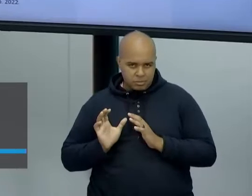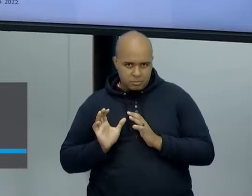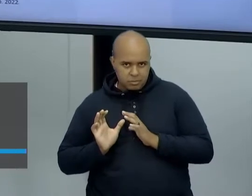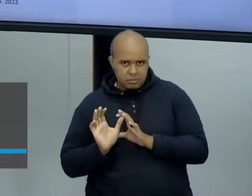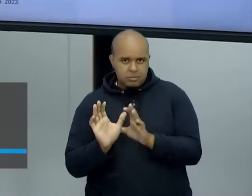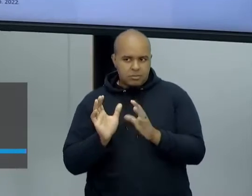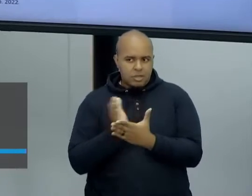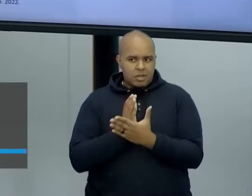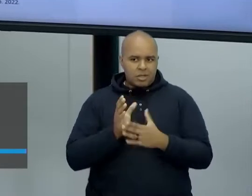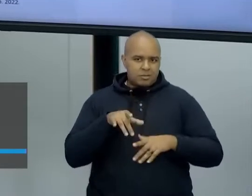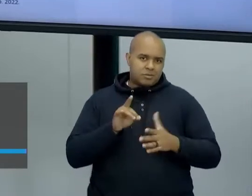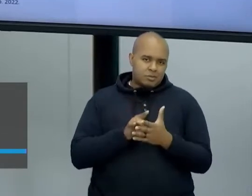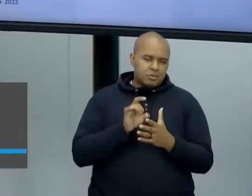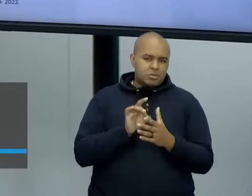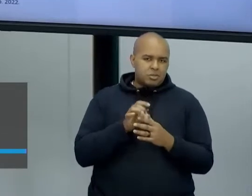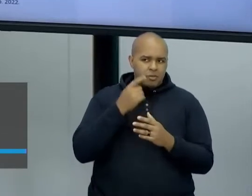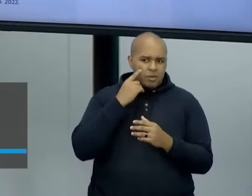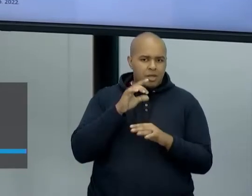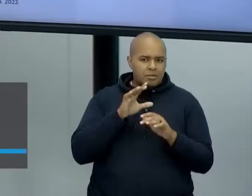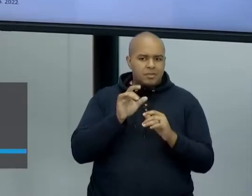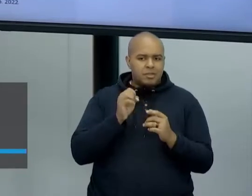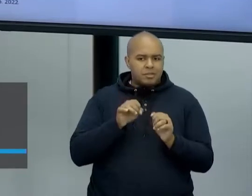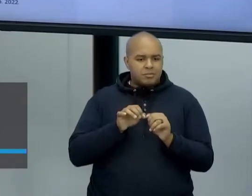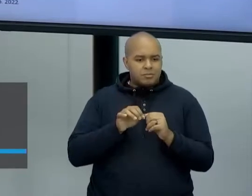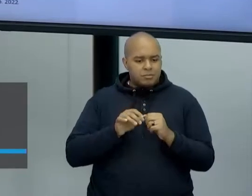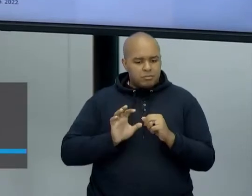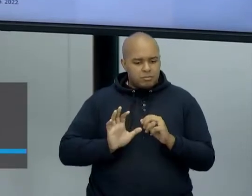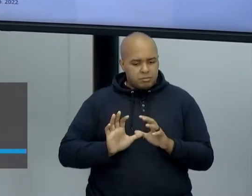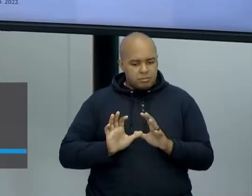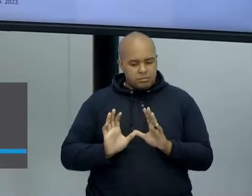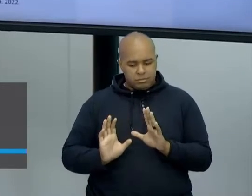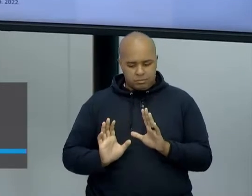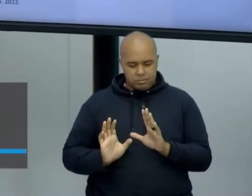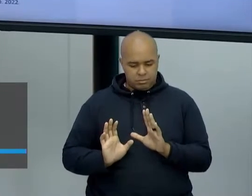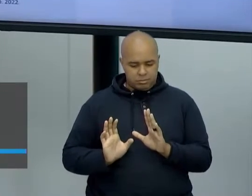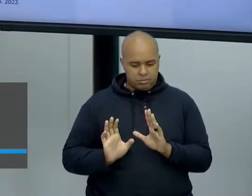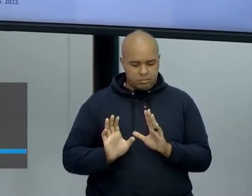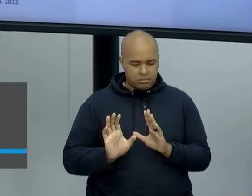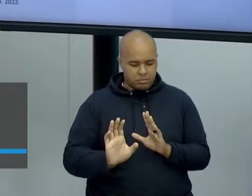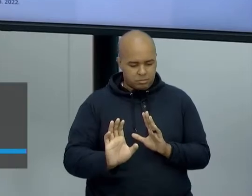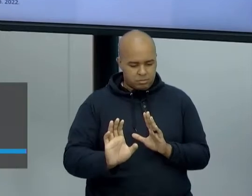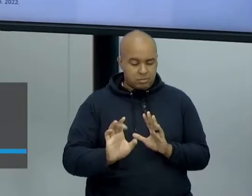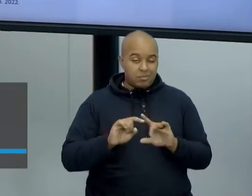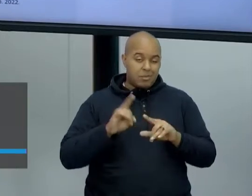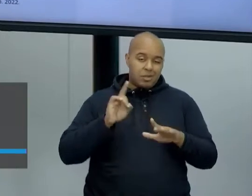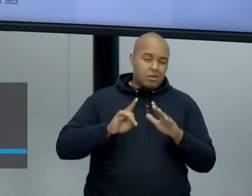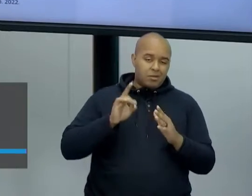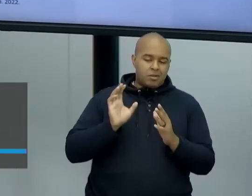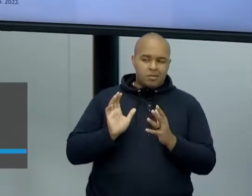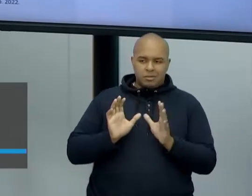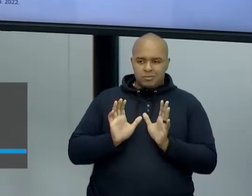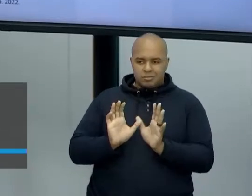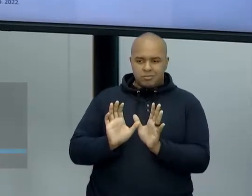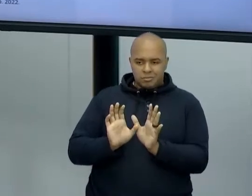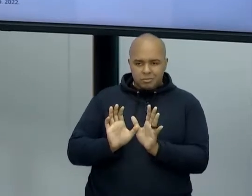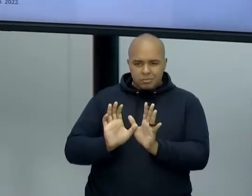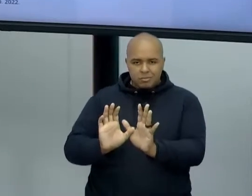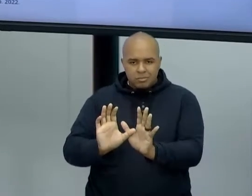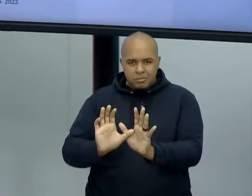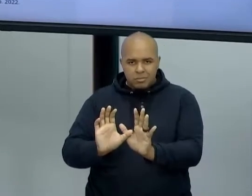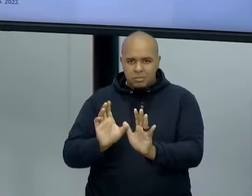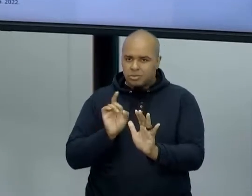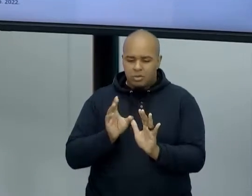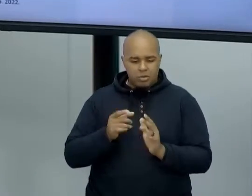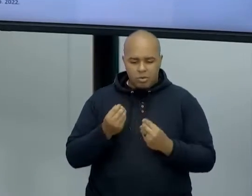objeto, você, na verdade, só vai ver que ele se locomove de um ponto a outro. Mas não necessariamente a gente presta atenção em